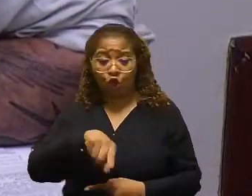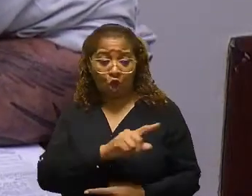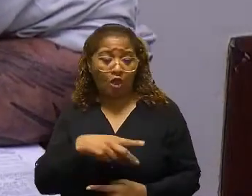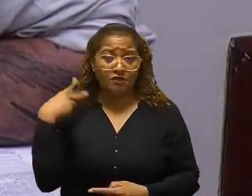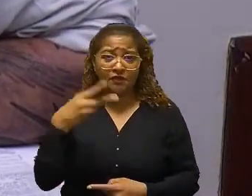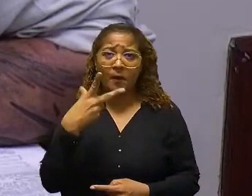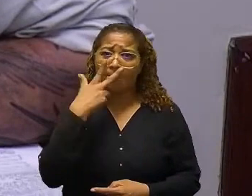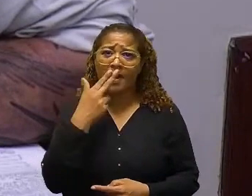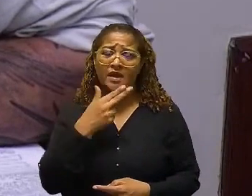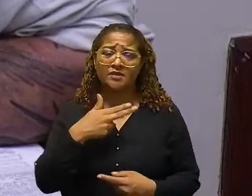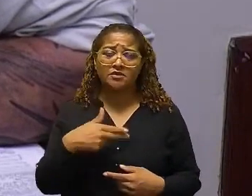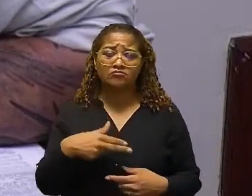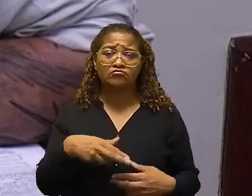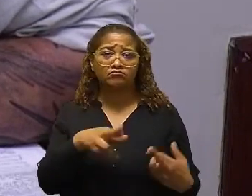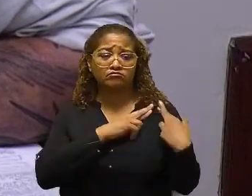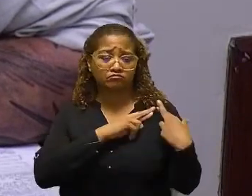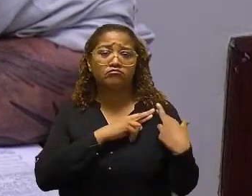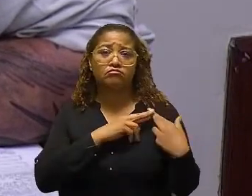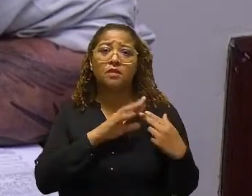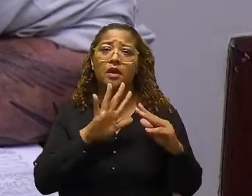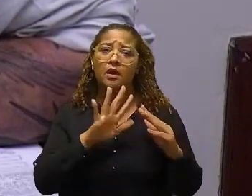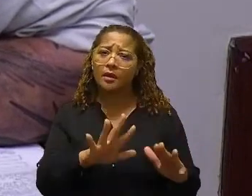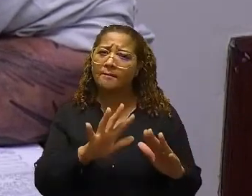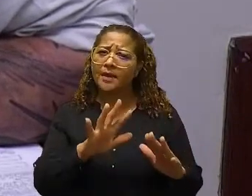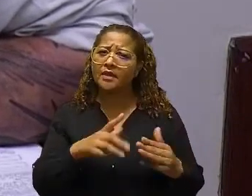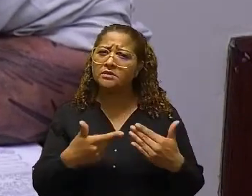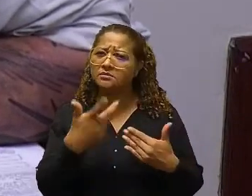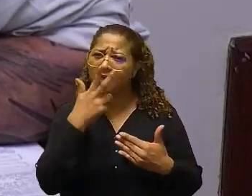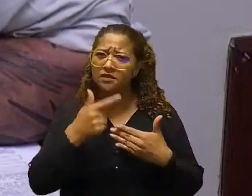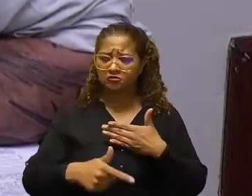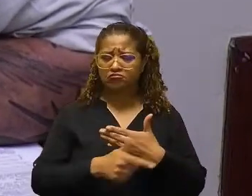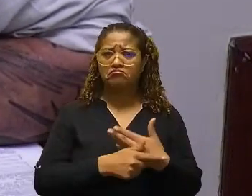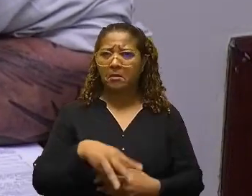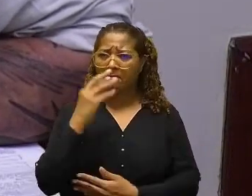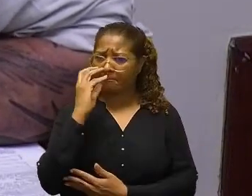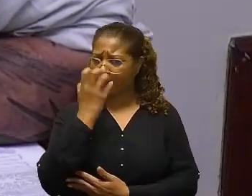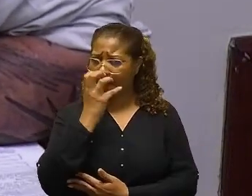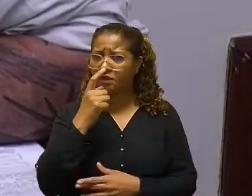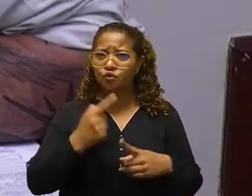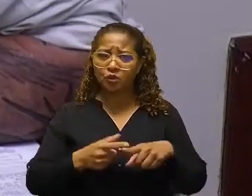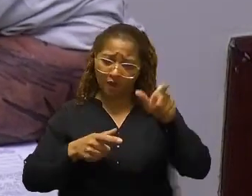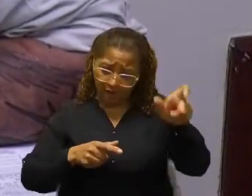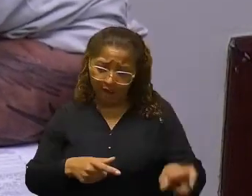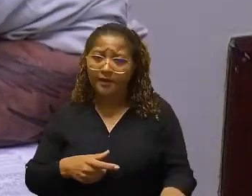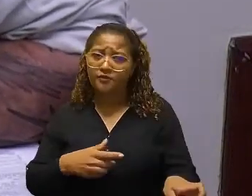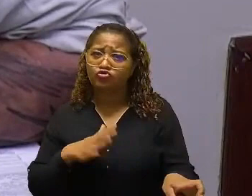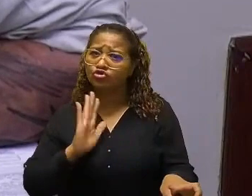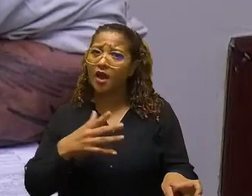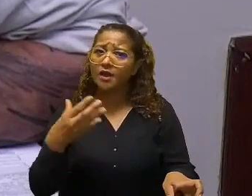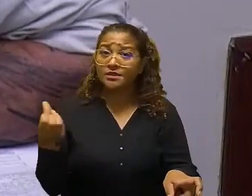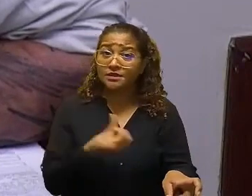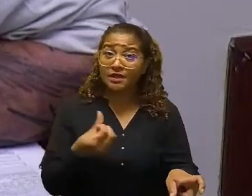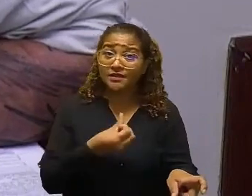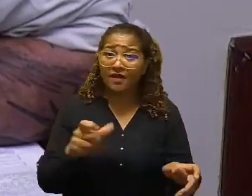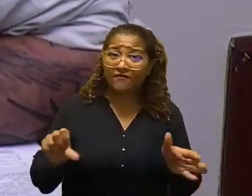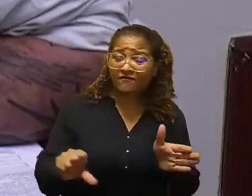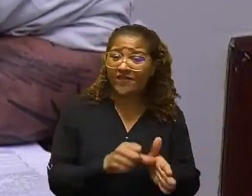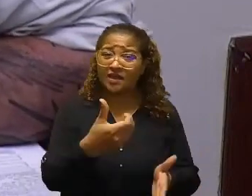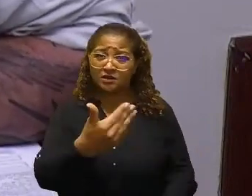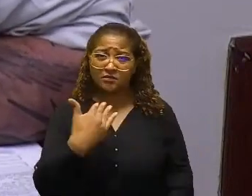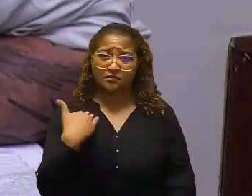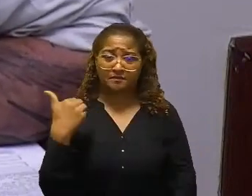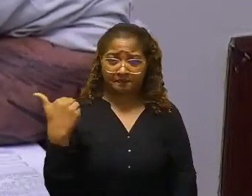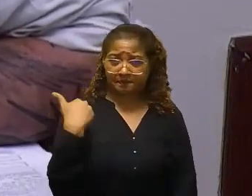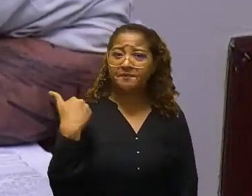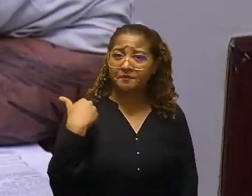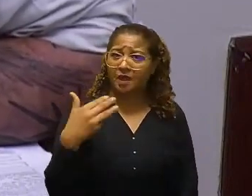palhaço, pois é a sexta vez que essa moradora nos procura para pedir aquilo. Elas vêm